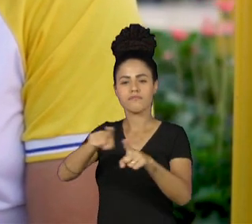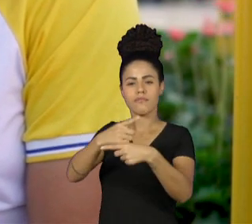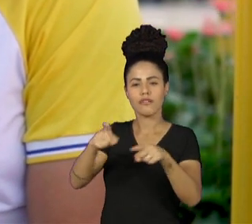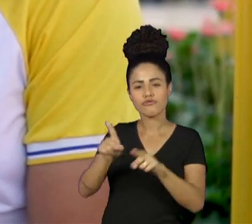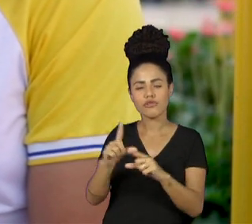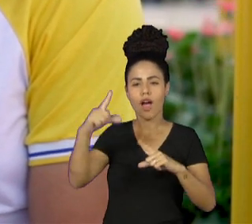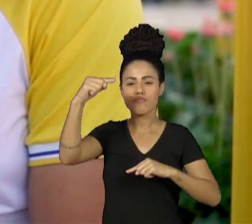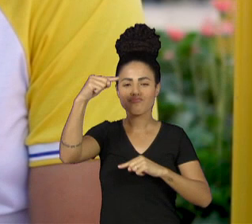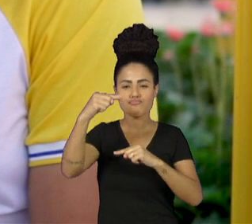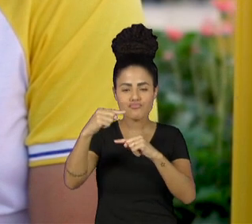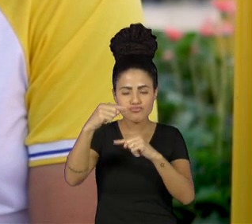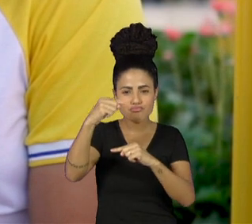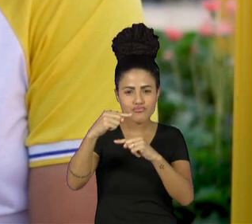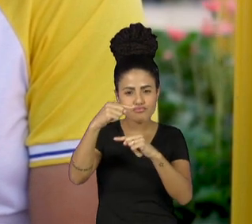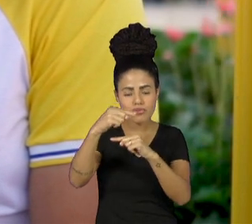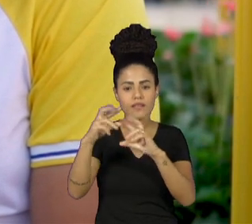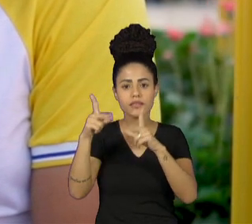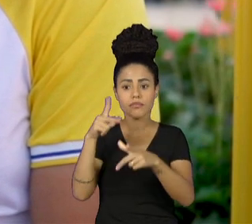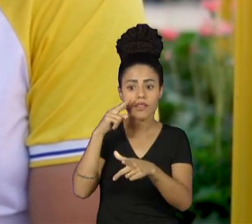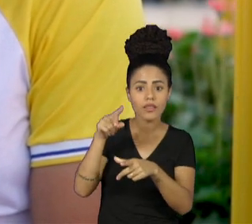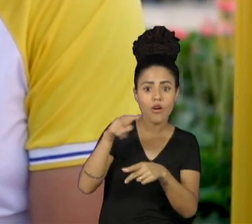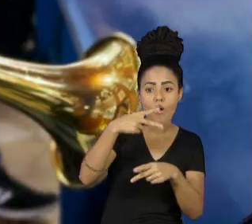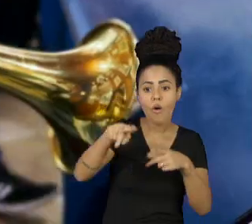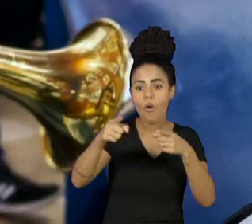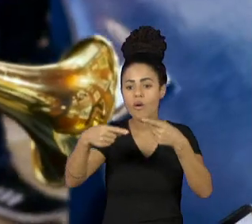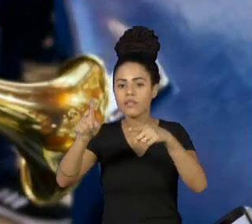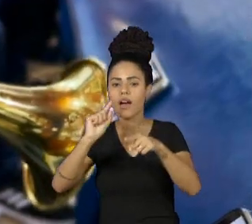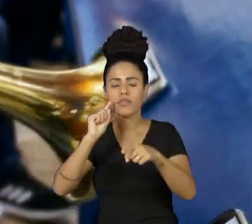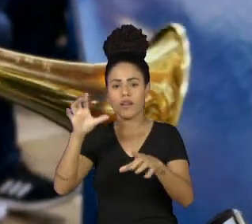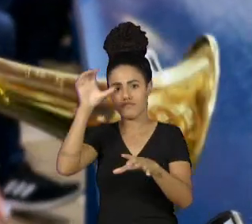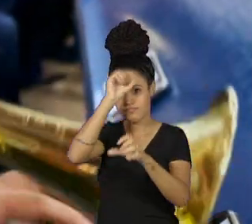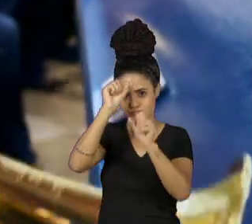A gente tenta pegar o repertório da Filarmônica Tradicional e colocar para tocar.